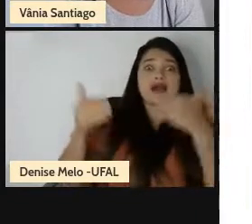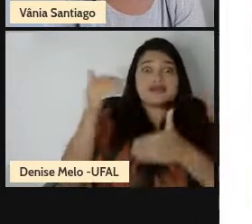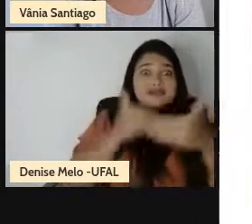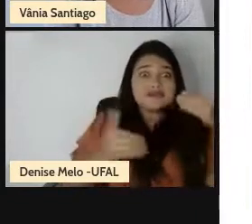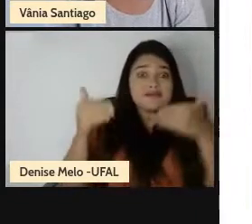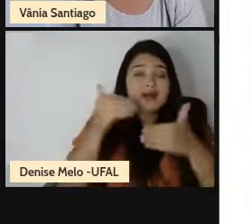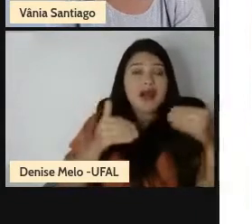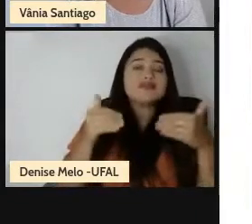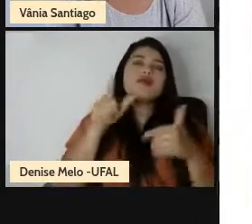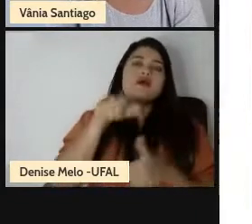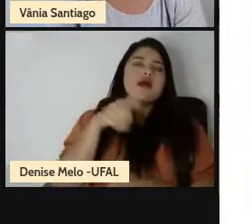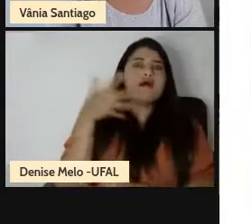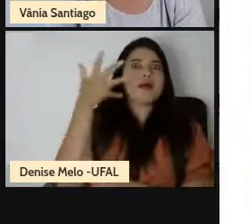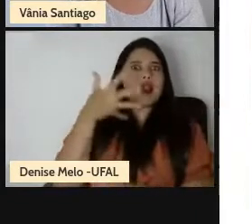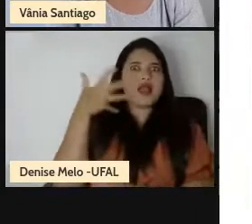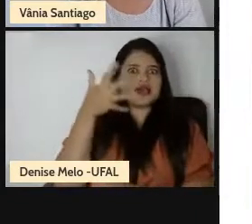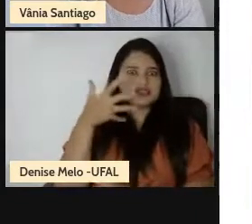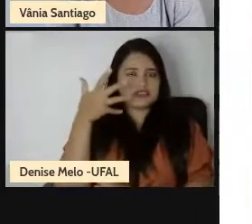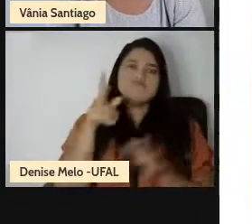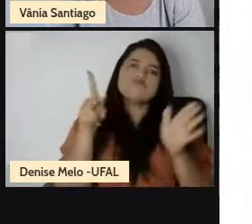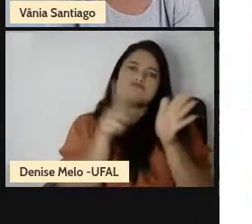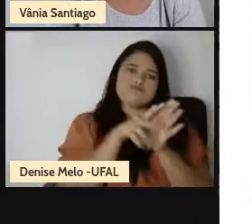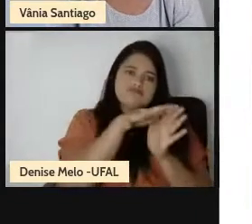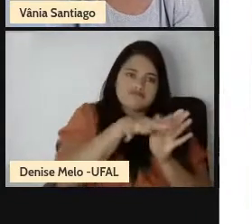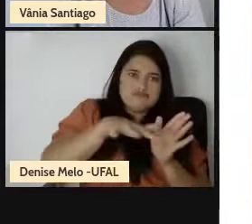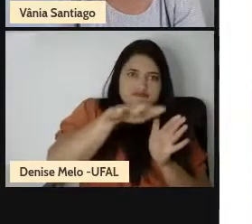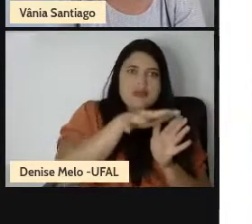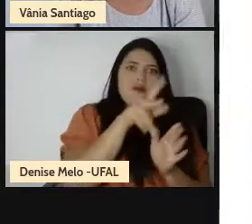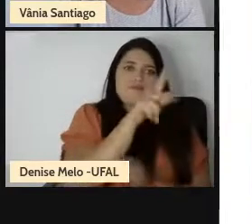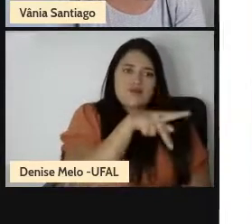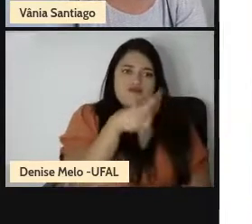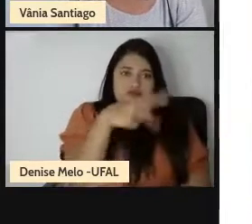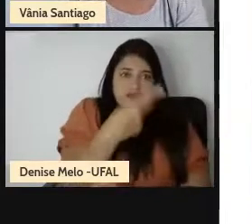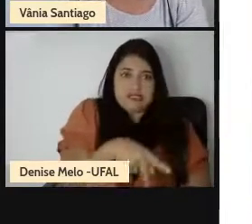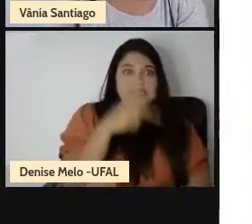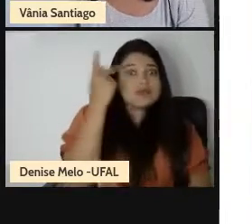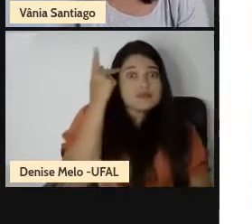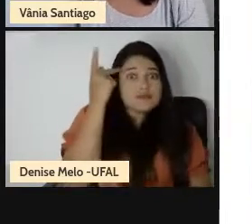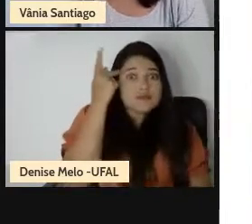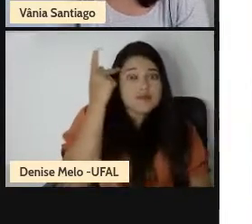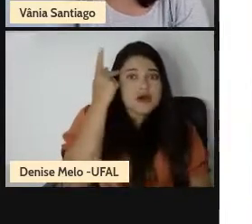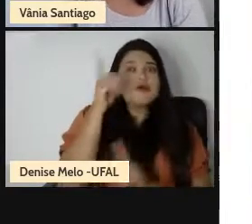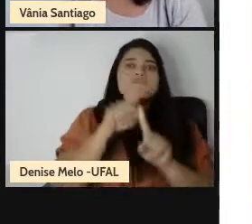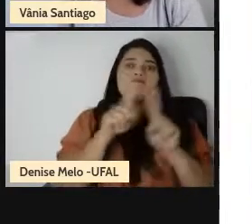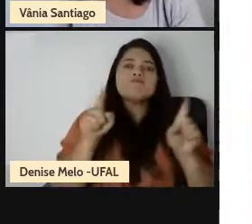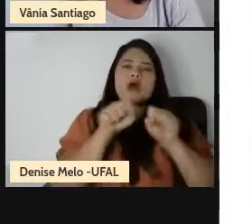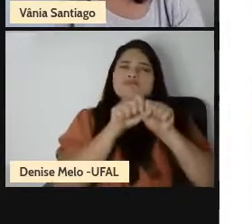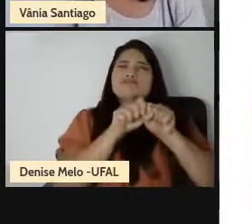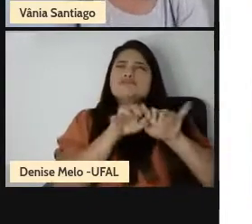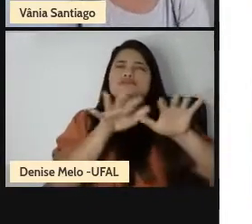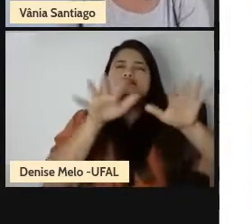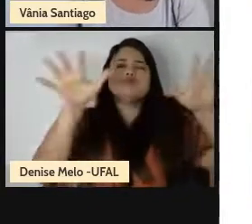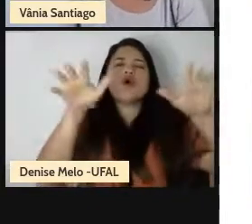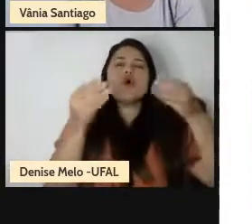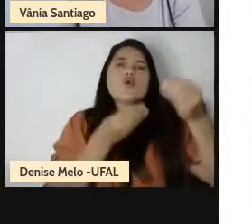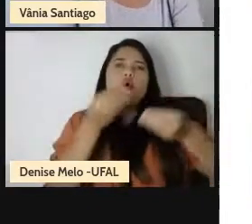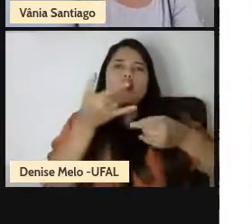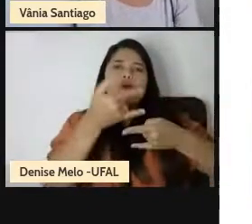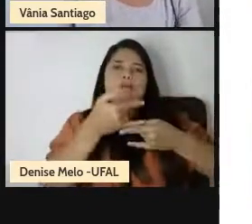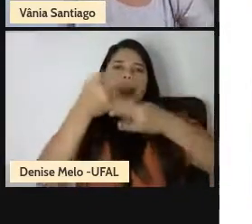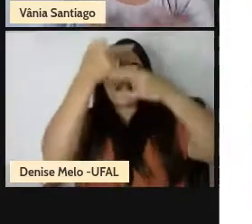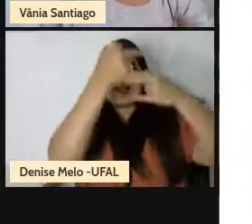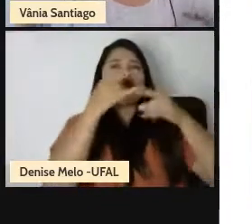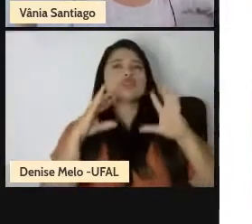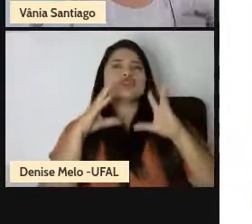a palestra foi feita para professores da universidade aqui em São Paulo e transmitida para todos os alunos, porque seria